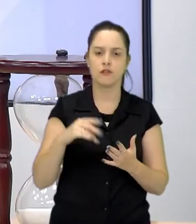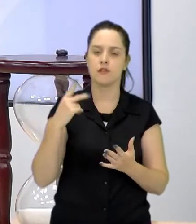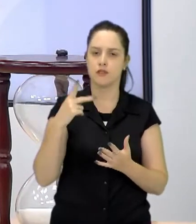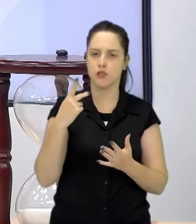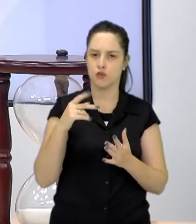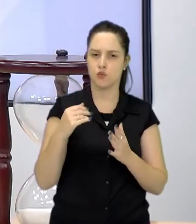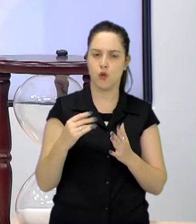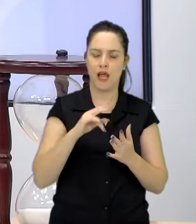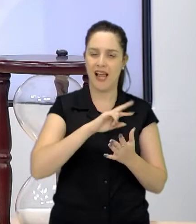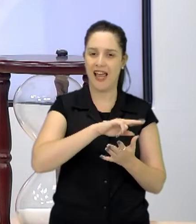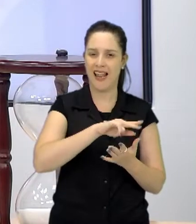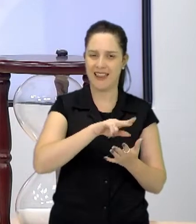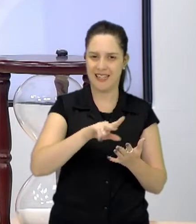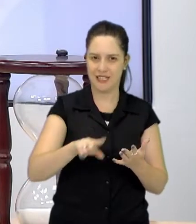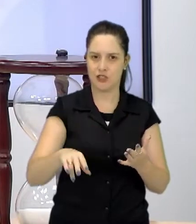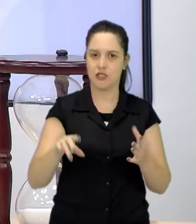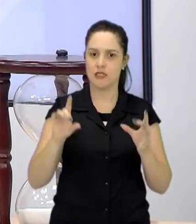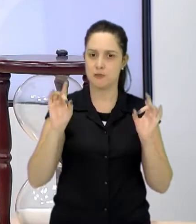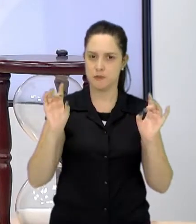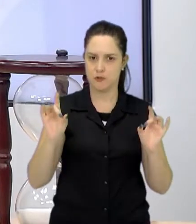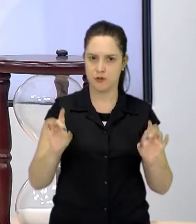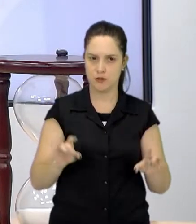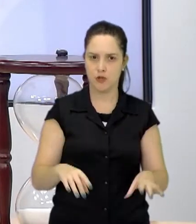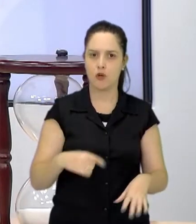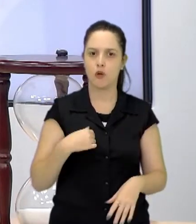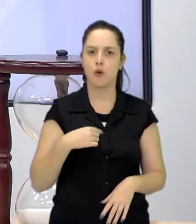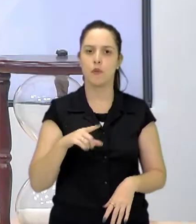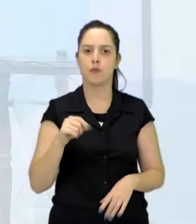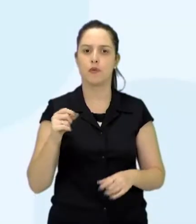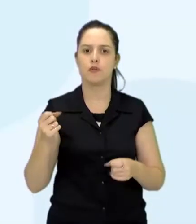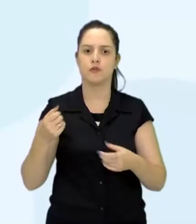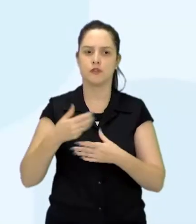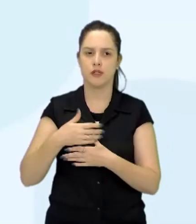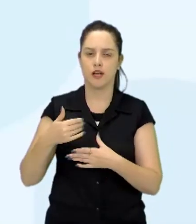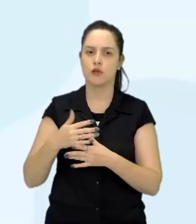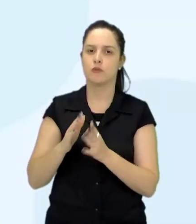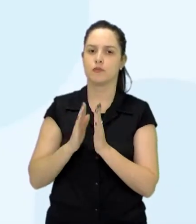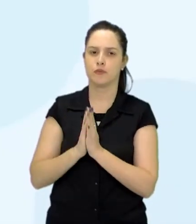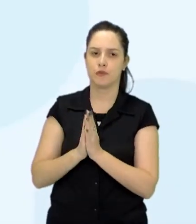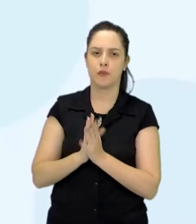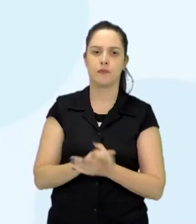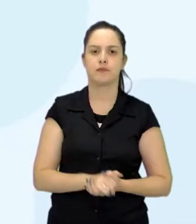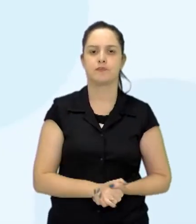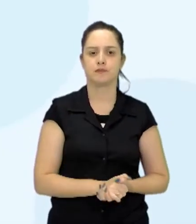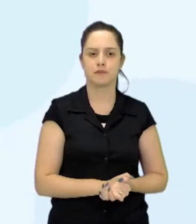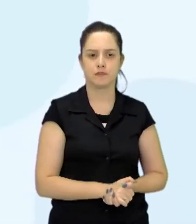característica específica, tá? Você pode pôr, Jana, por favor? Vamos lá, então, na tela para vocês.